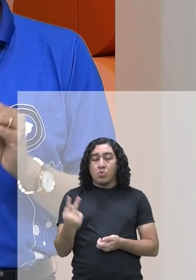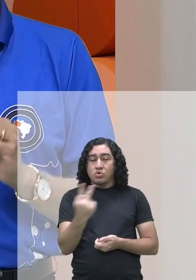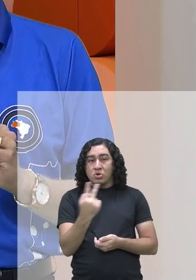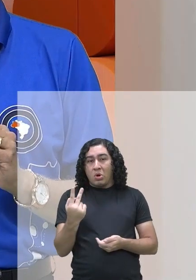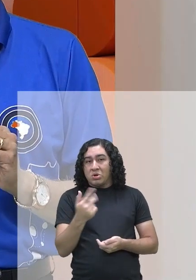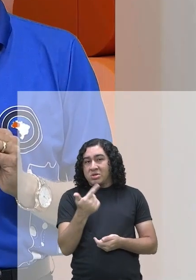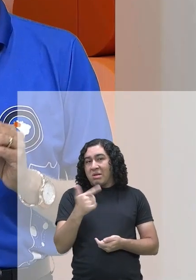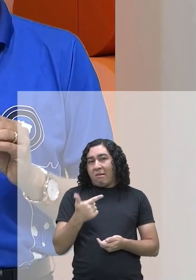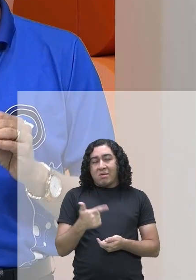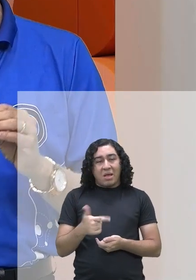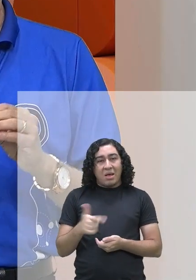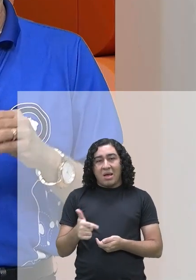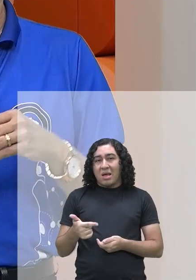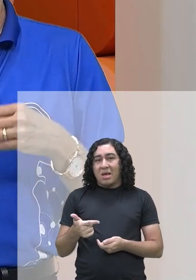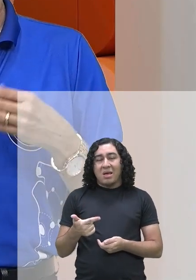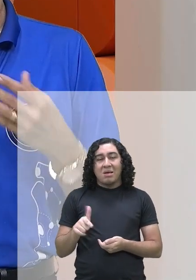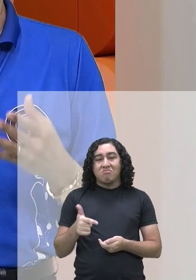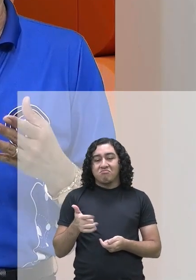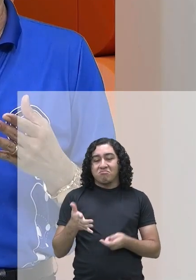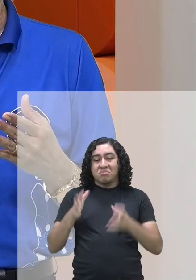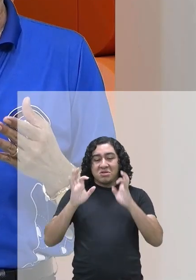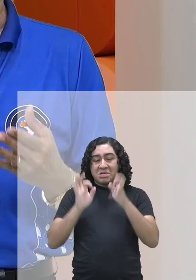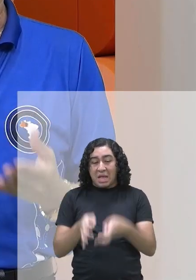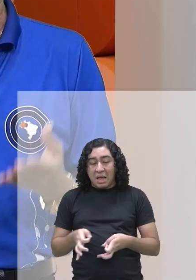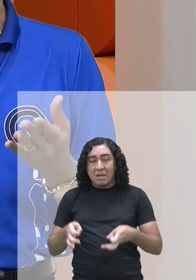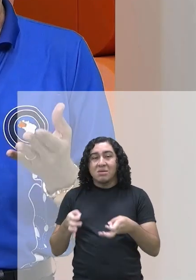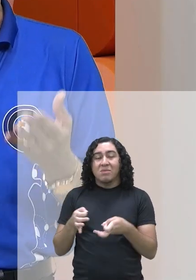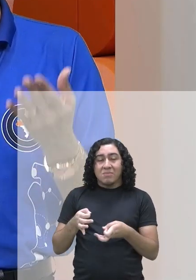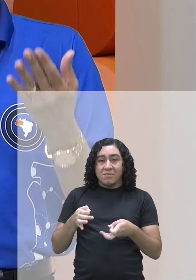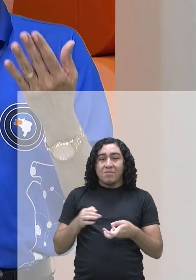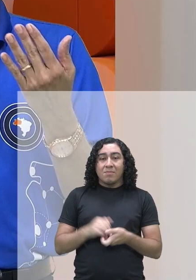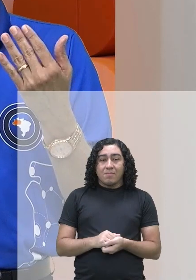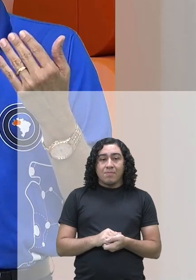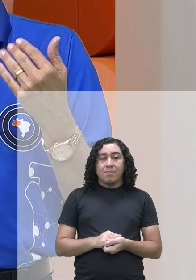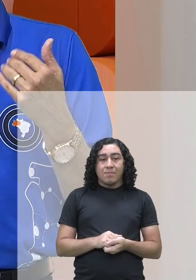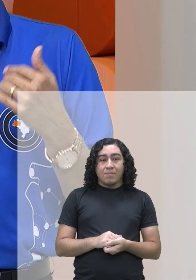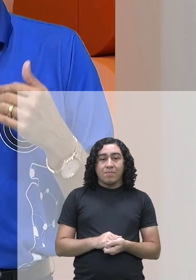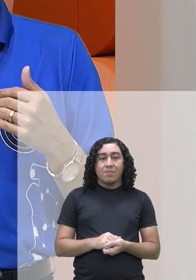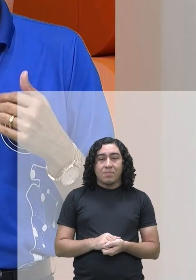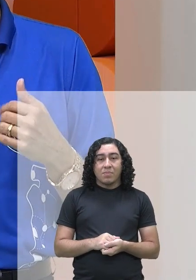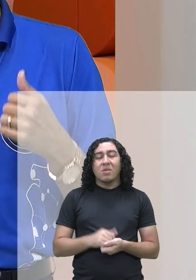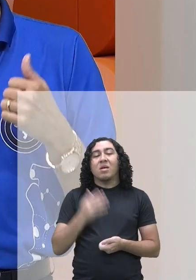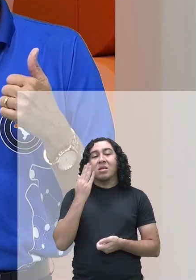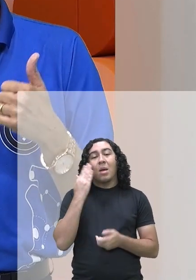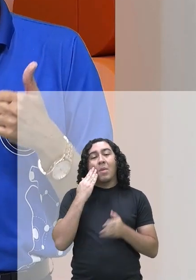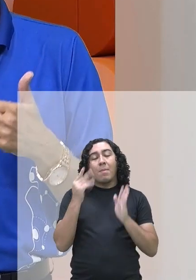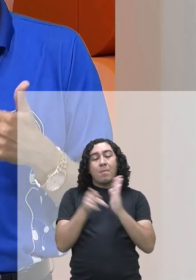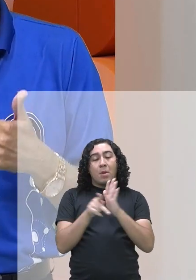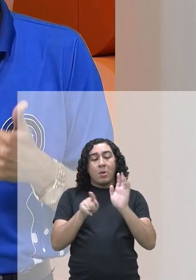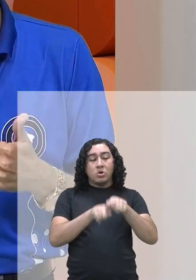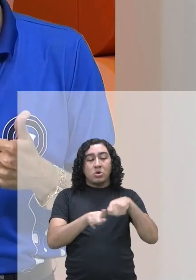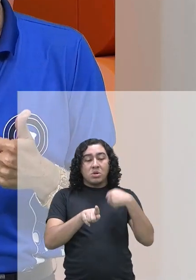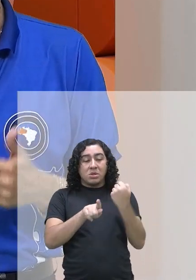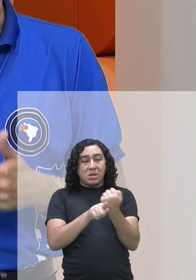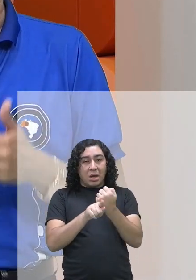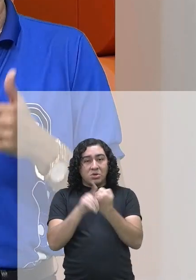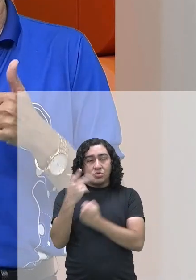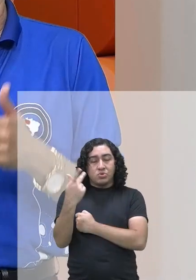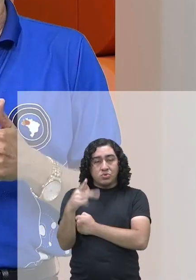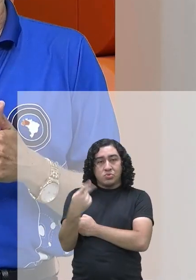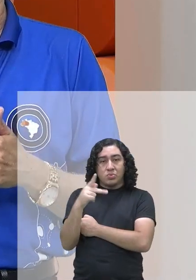e armados para que esta contenda, sendo a própria classe a qual